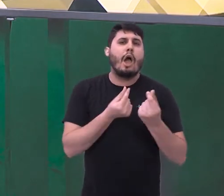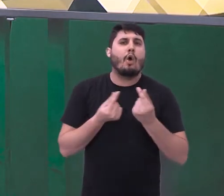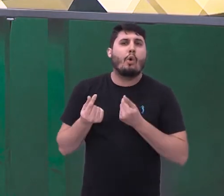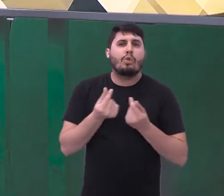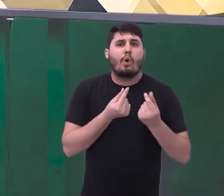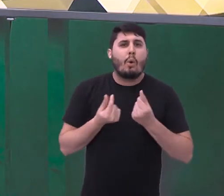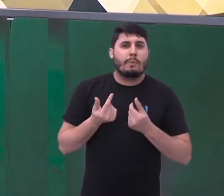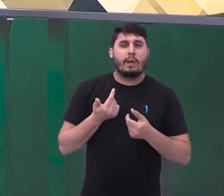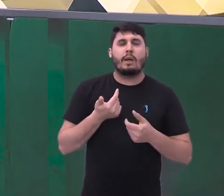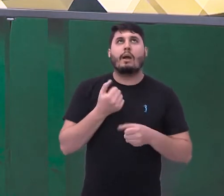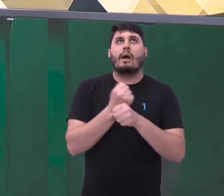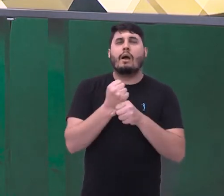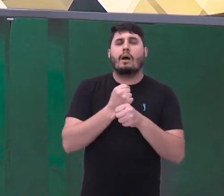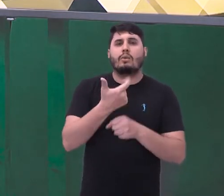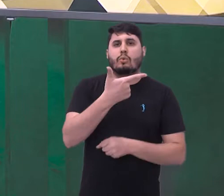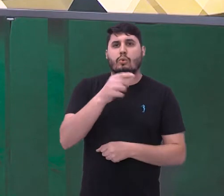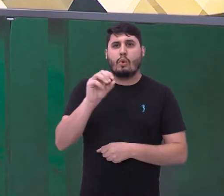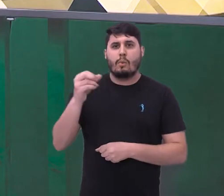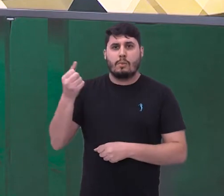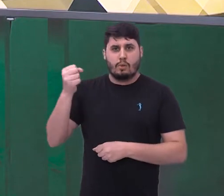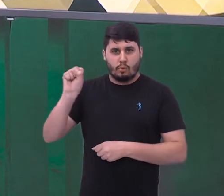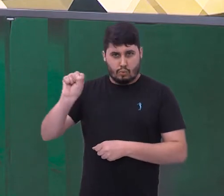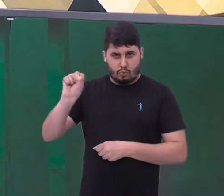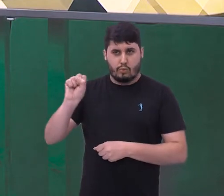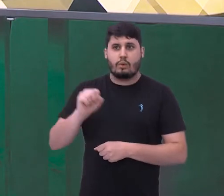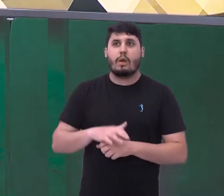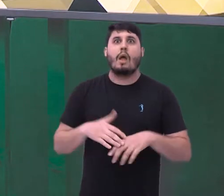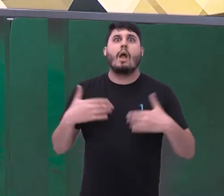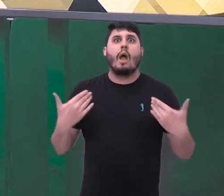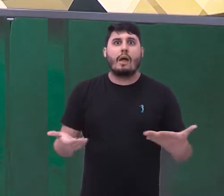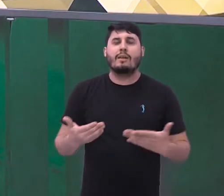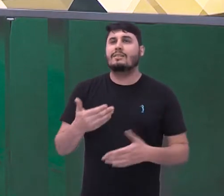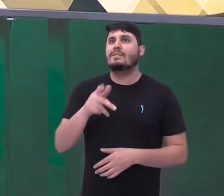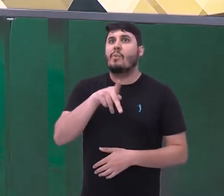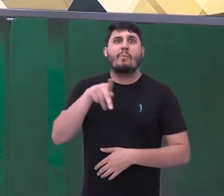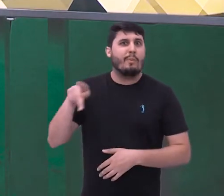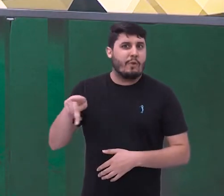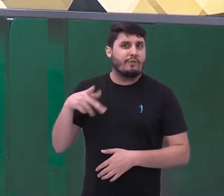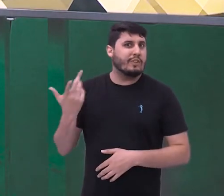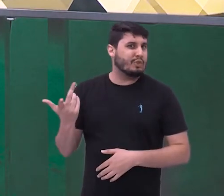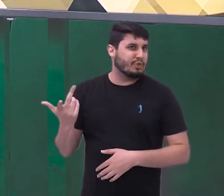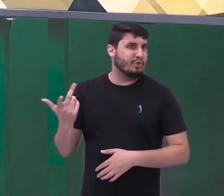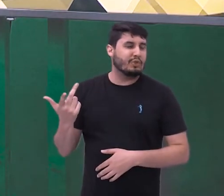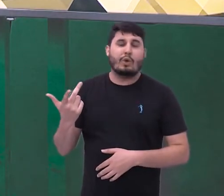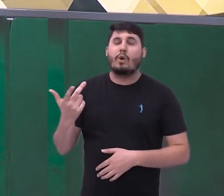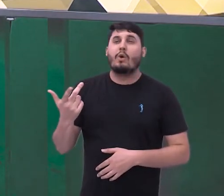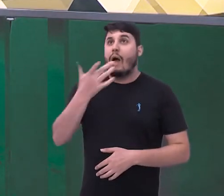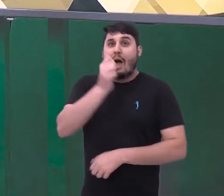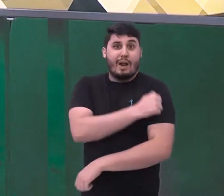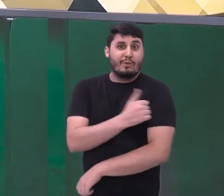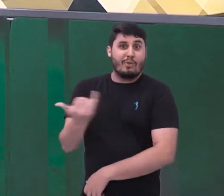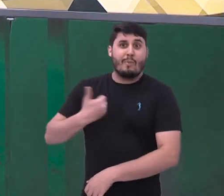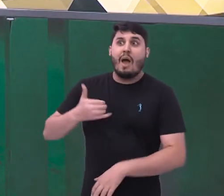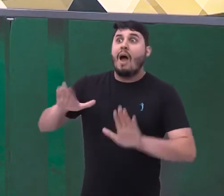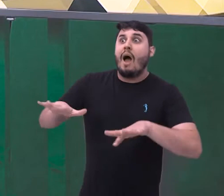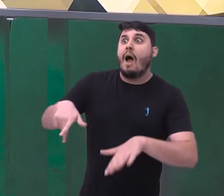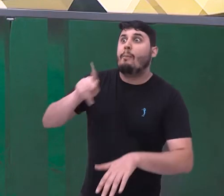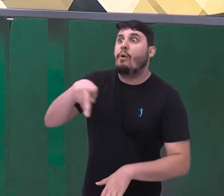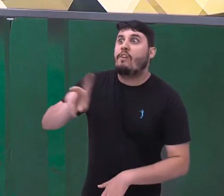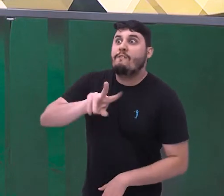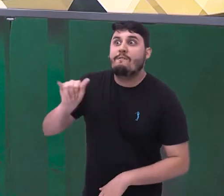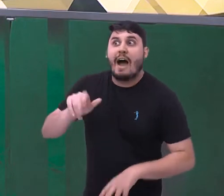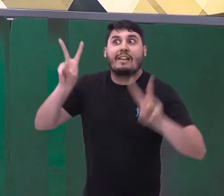grande crise econômica, acho que 2008, aí, professora, eu ouvi dizer que vai ser o tema da redação a crise